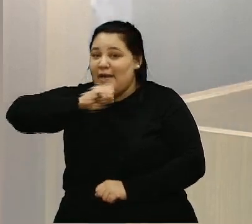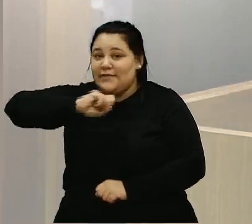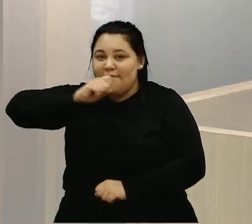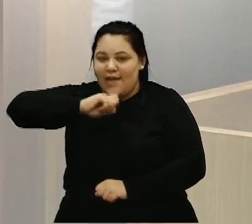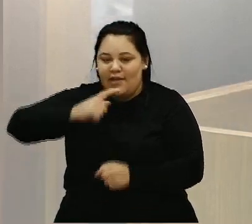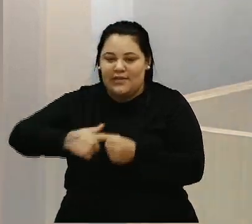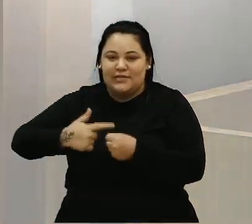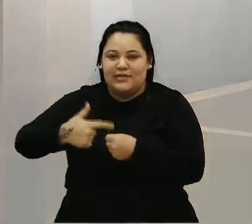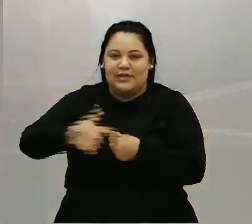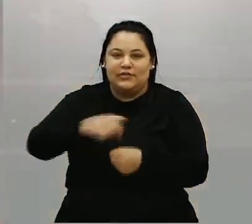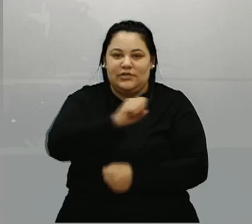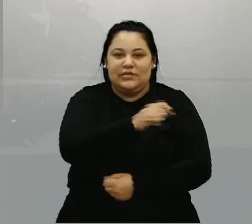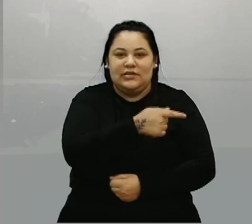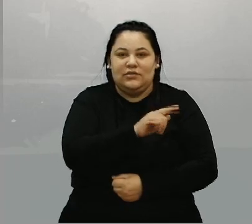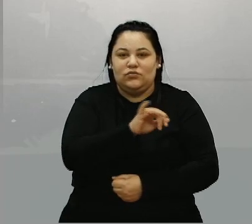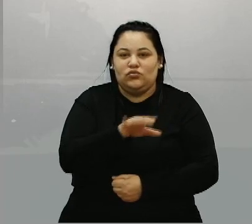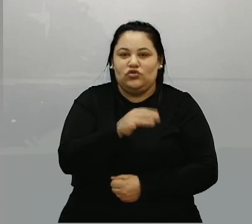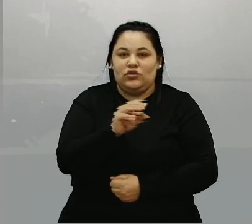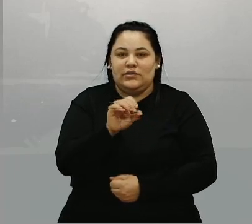do Ouro.